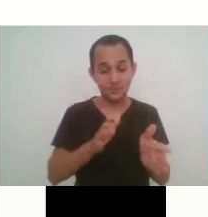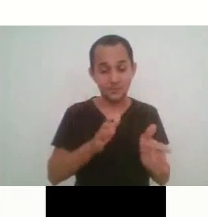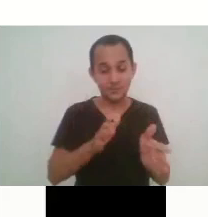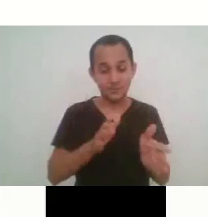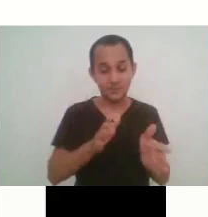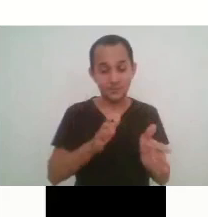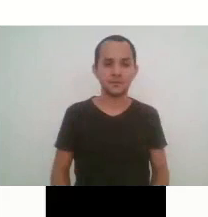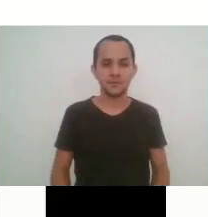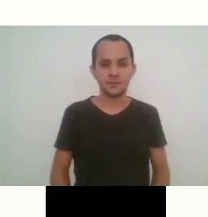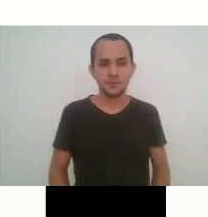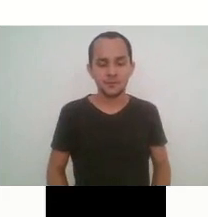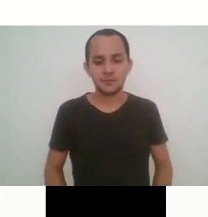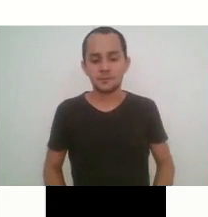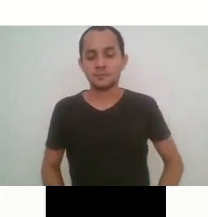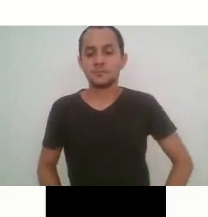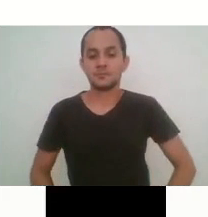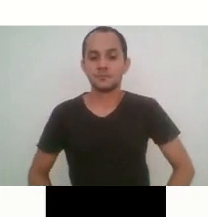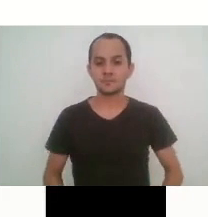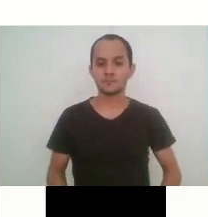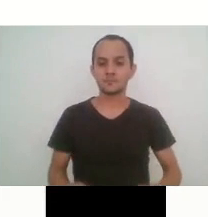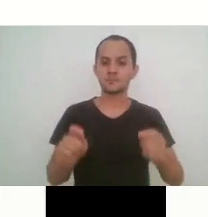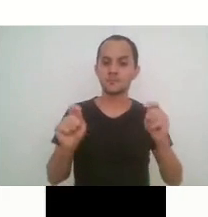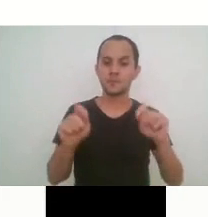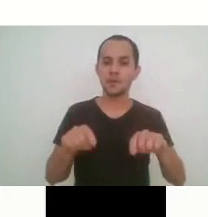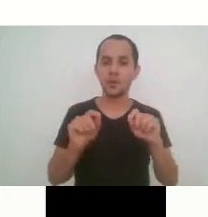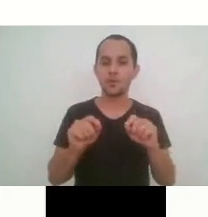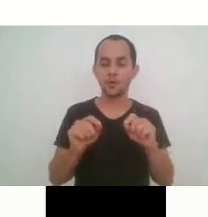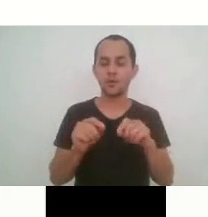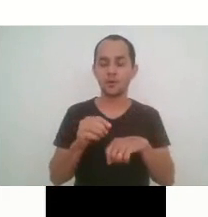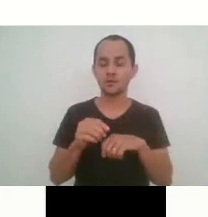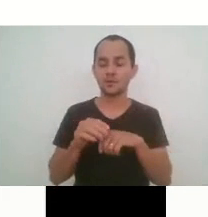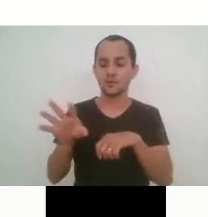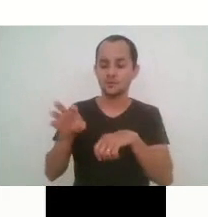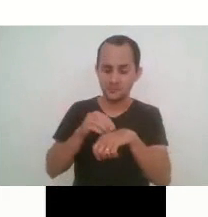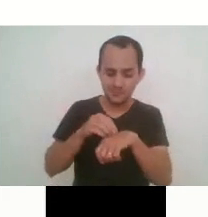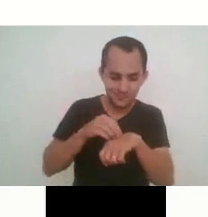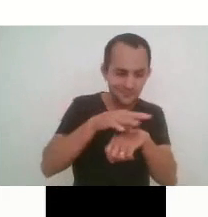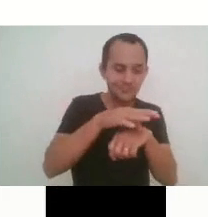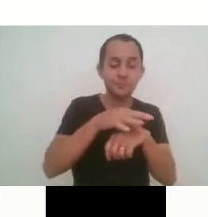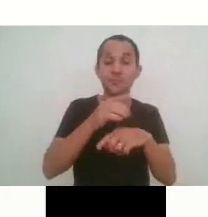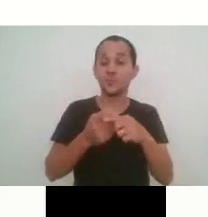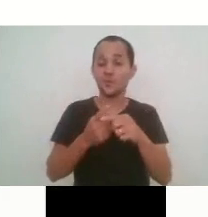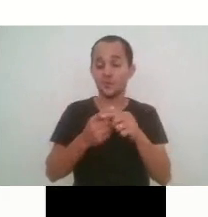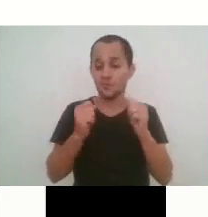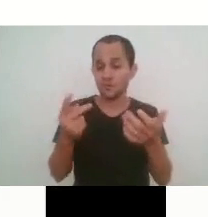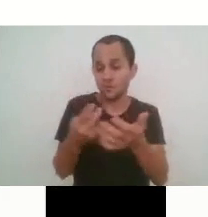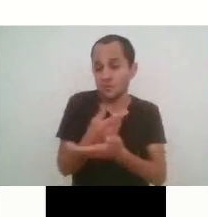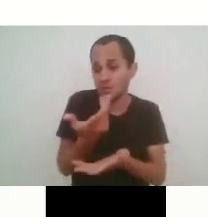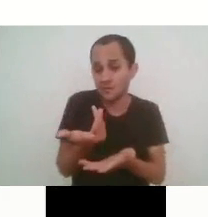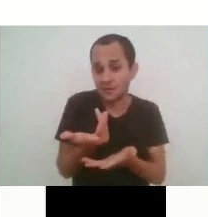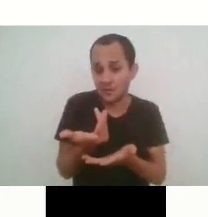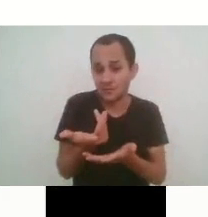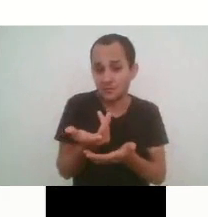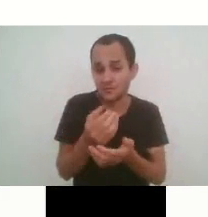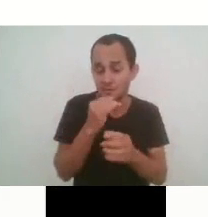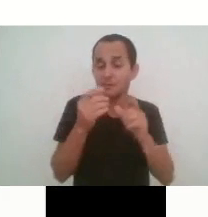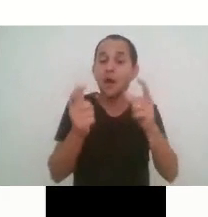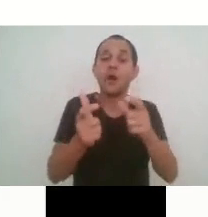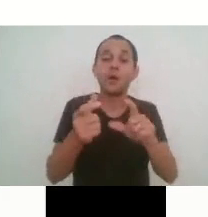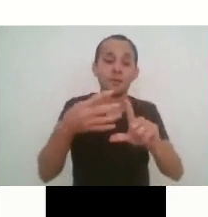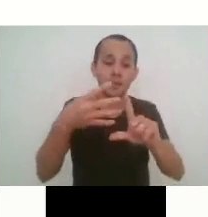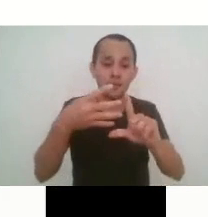que possa ser, às vezes, reportado, né? Porque isso pode ocorrer, né? Em plataformas, a gente